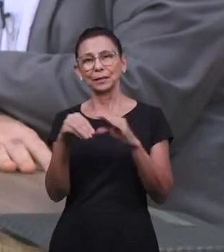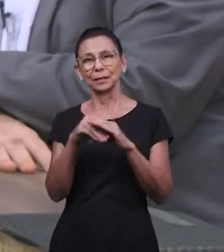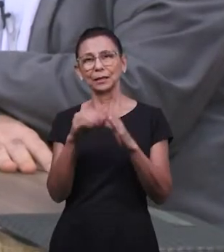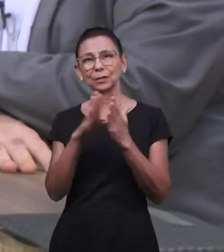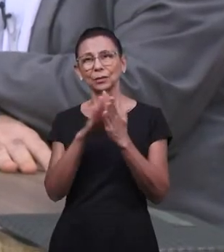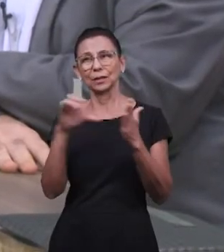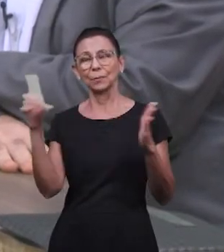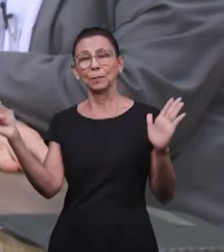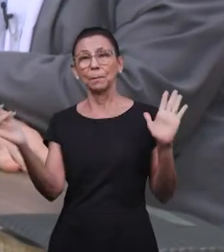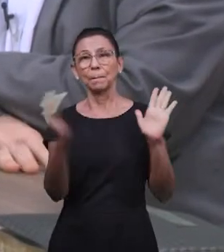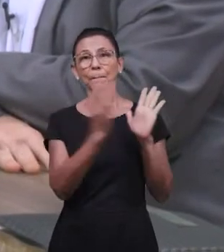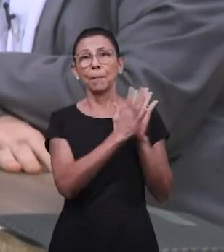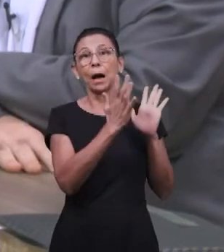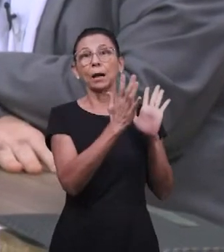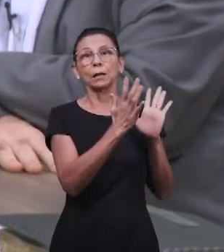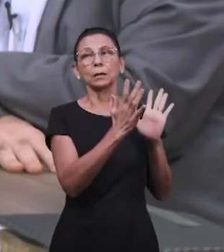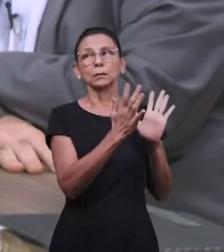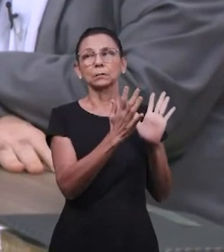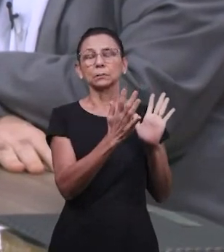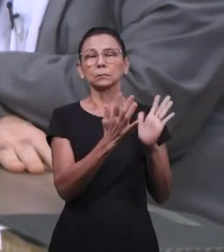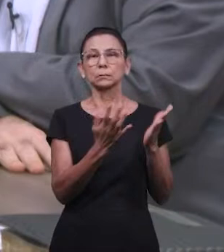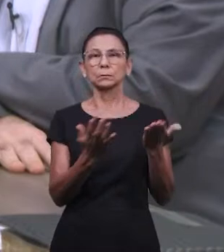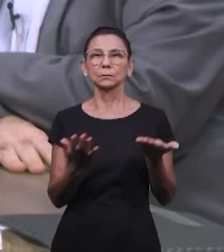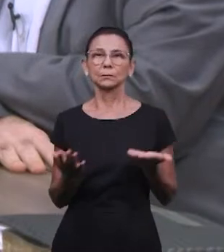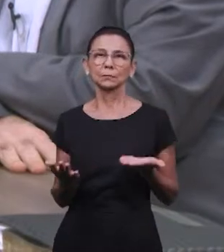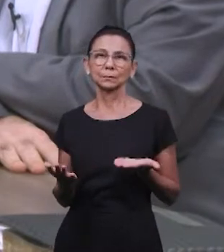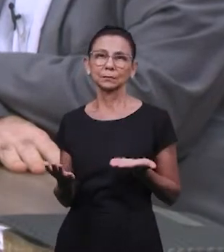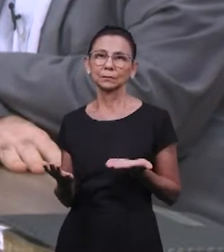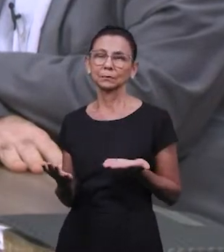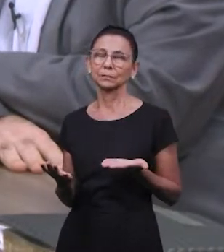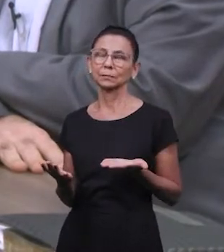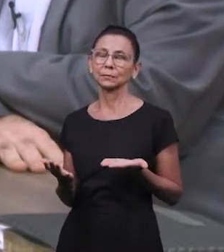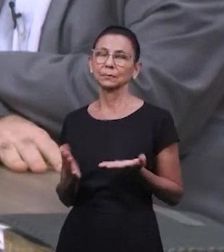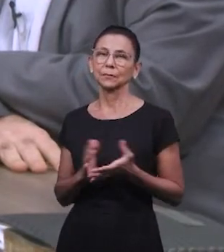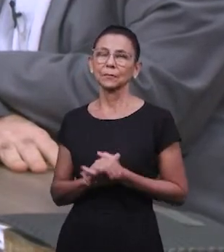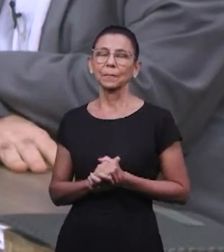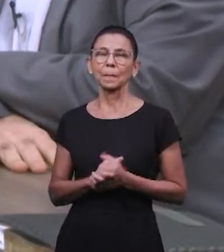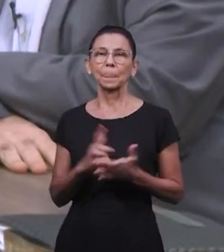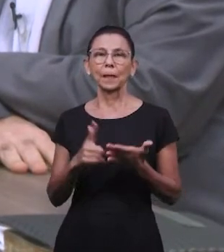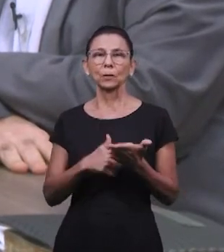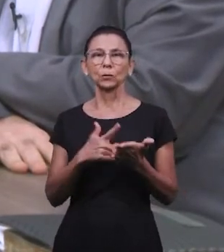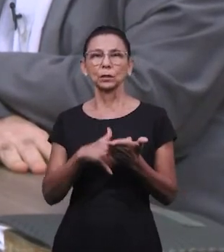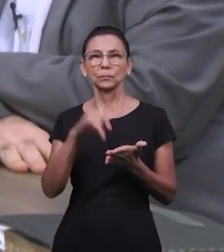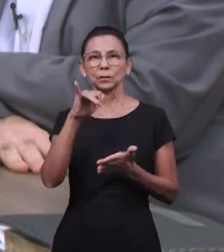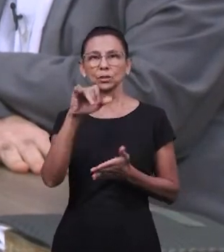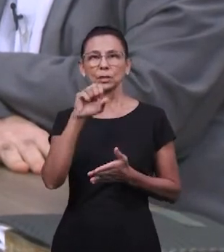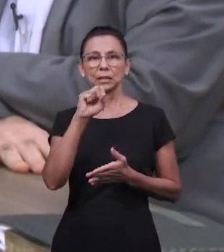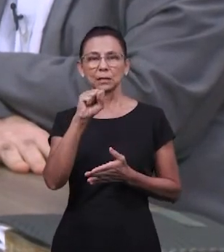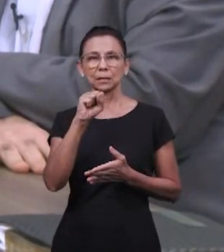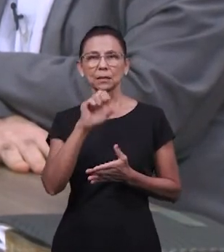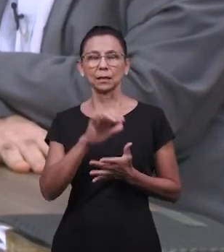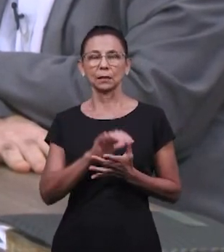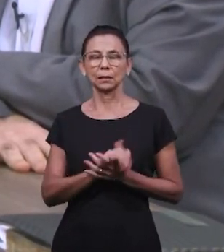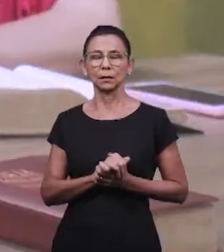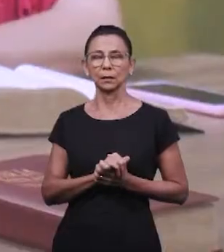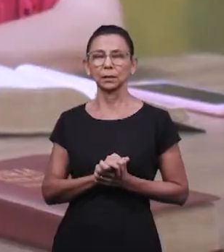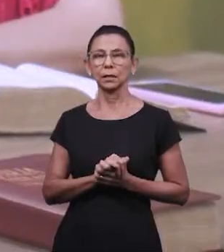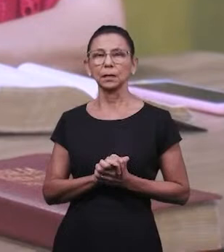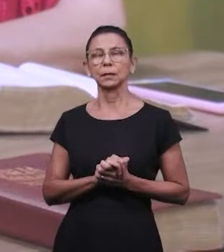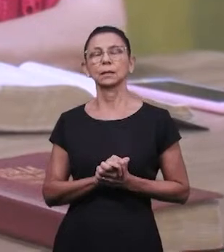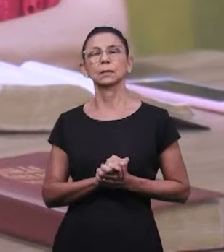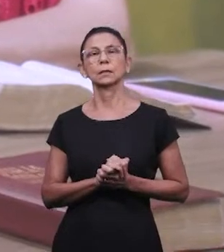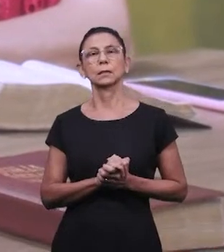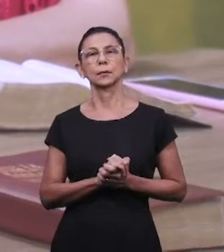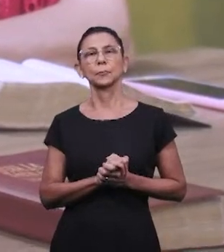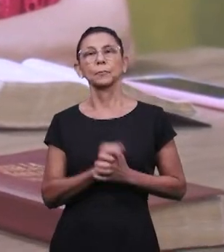o temor do Senhor, né, a gente lê aqui em Isaías, né, que é o temor que dá estabilidade, o